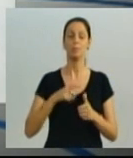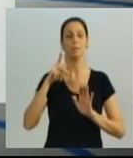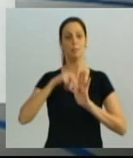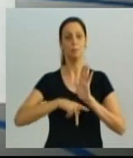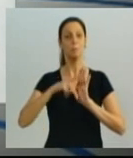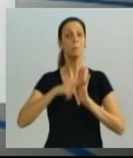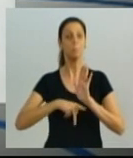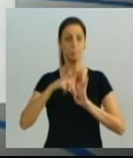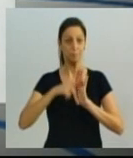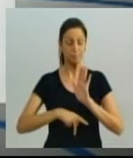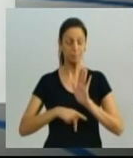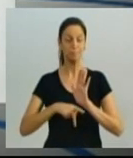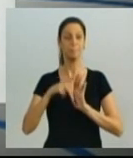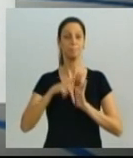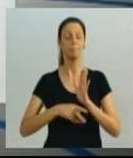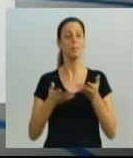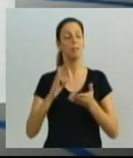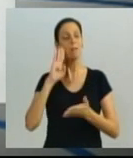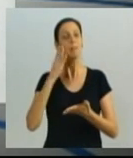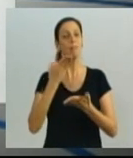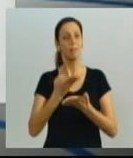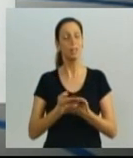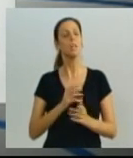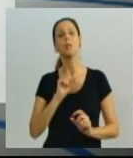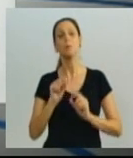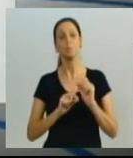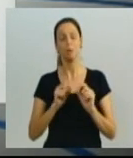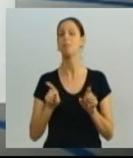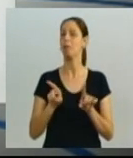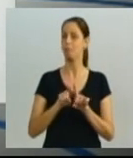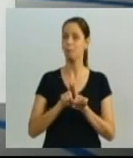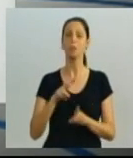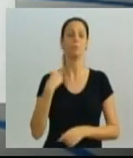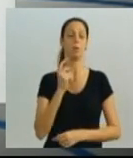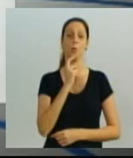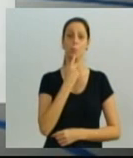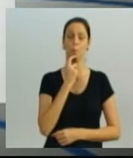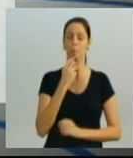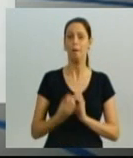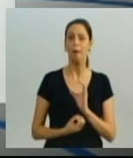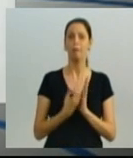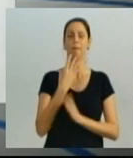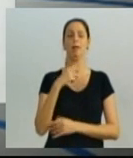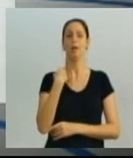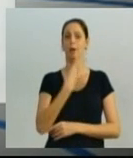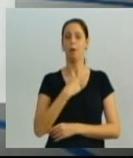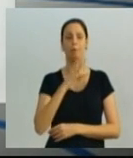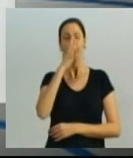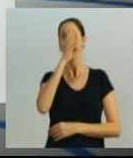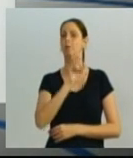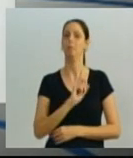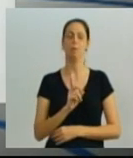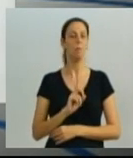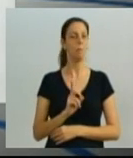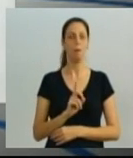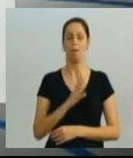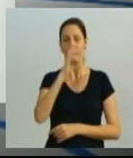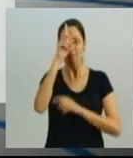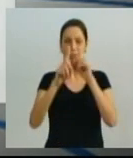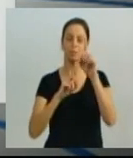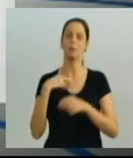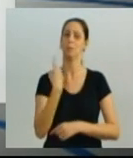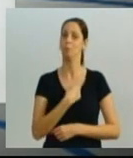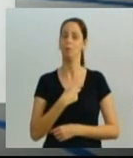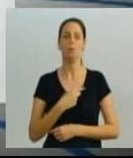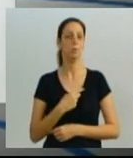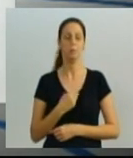projetos, e quero crer que também é do vereador Robinho, não é invenção nossa. Não é invenção nossa, dona